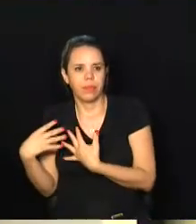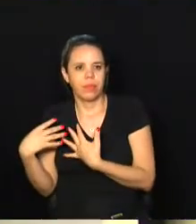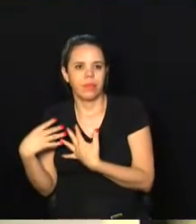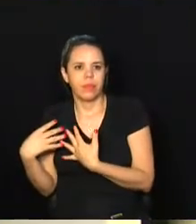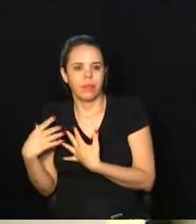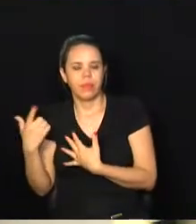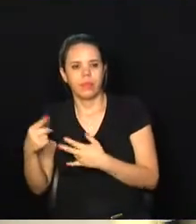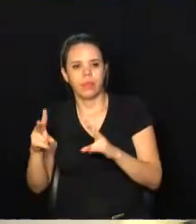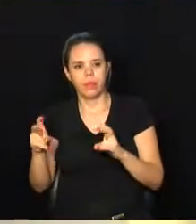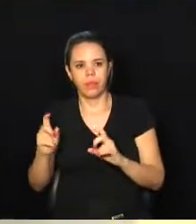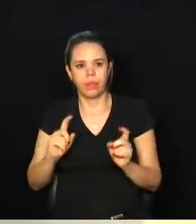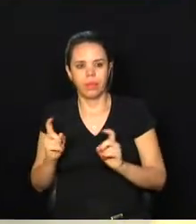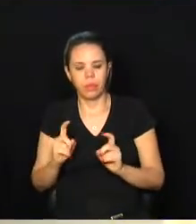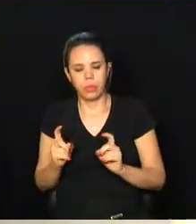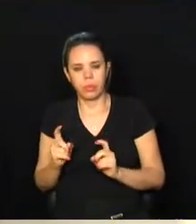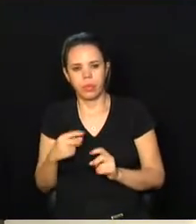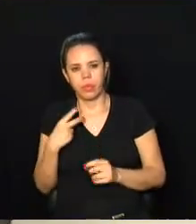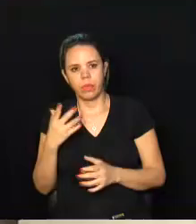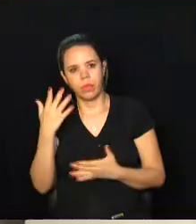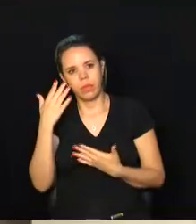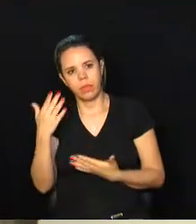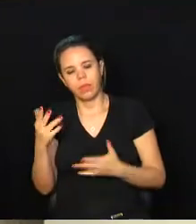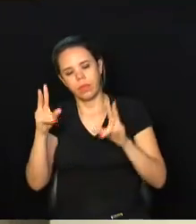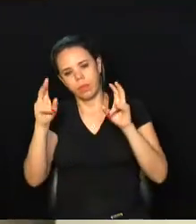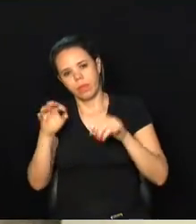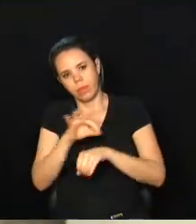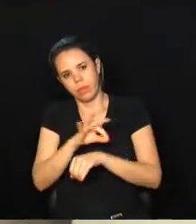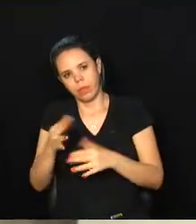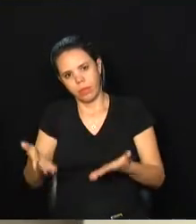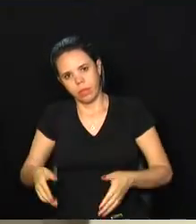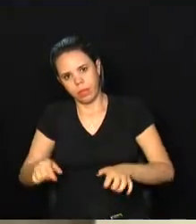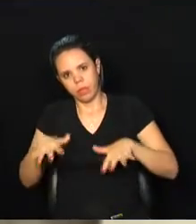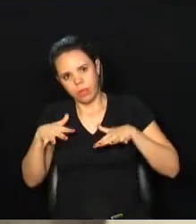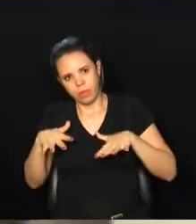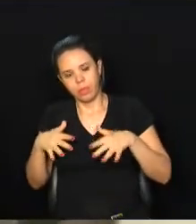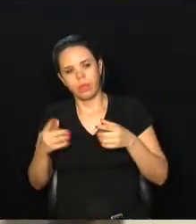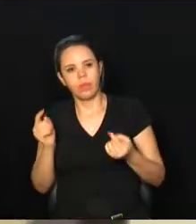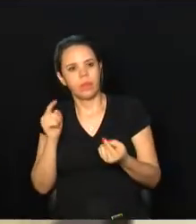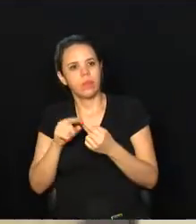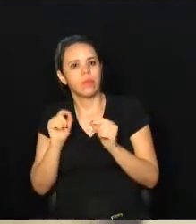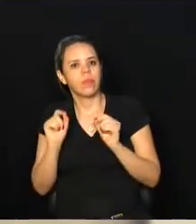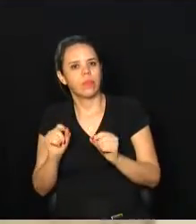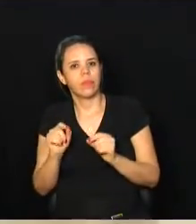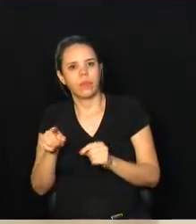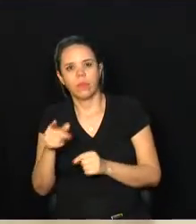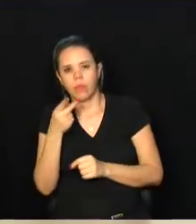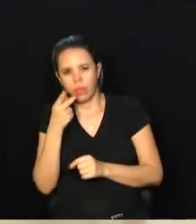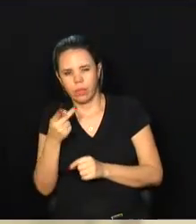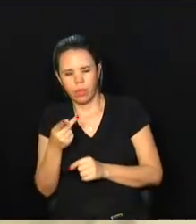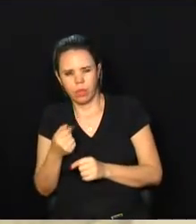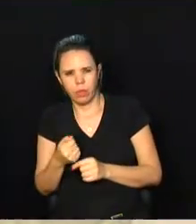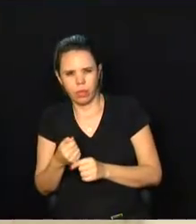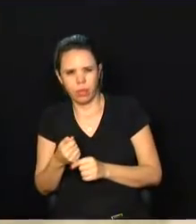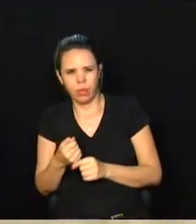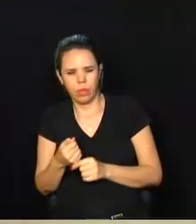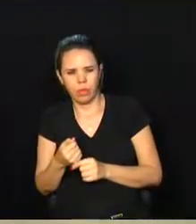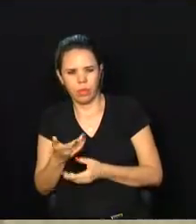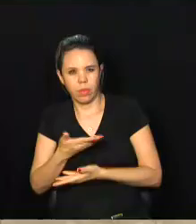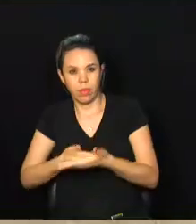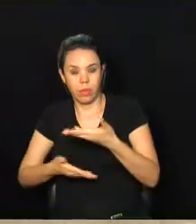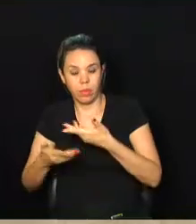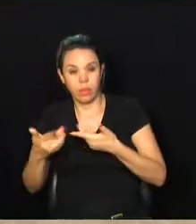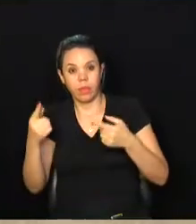mais sobre essa reunião. Vereador, muitos arquitetos hoje aqui no plenário com o objetivo, como o senhor disse, de compartilhar